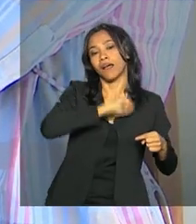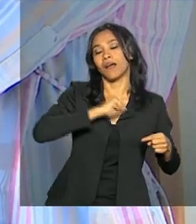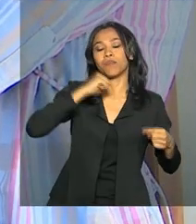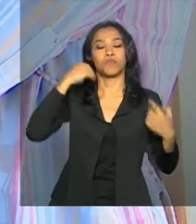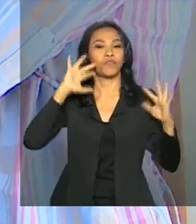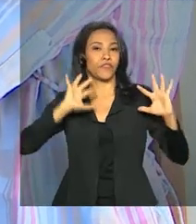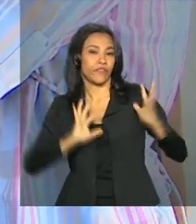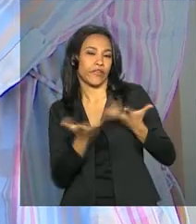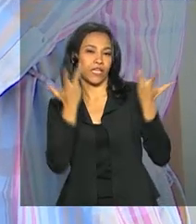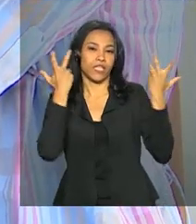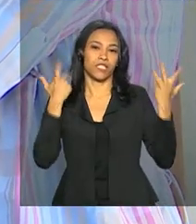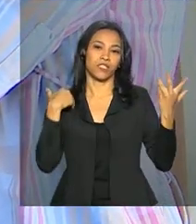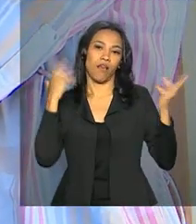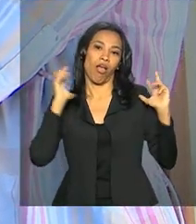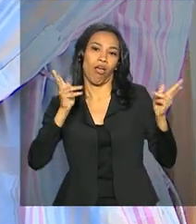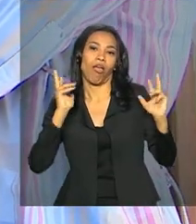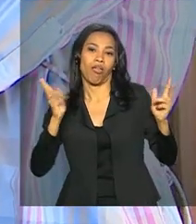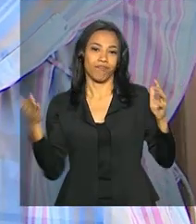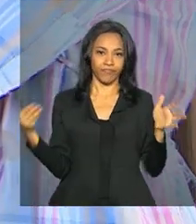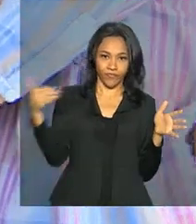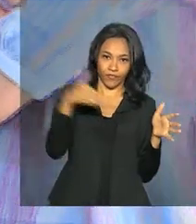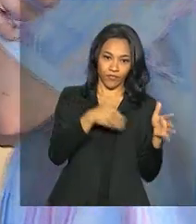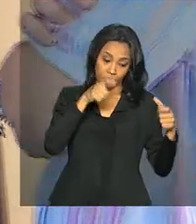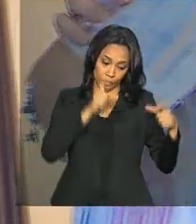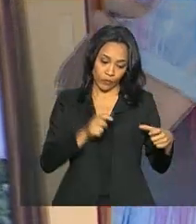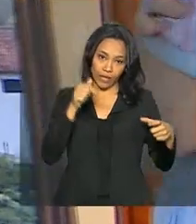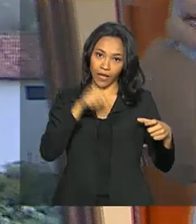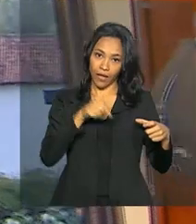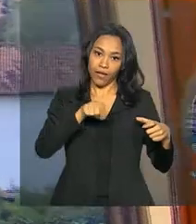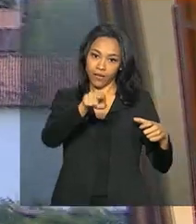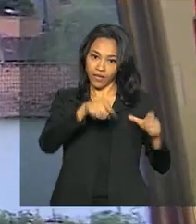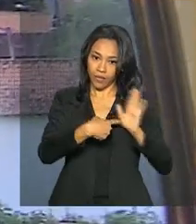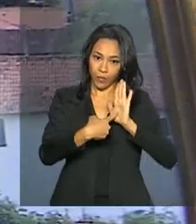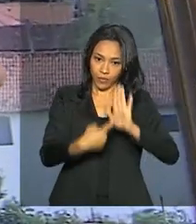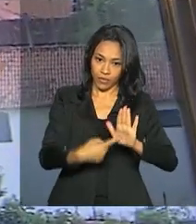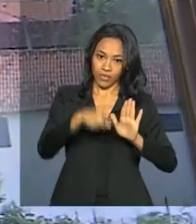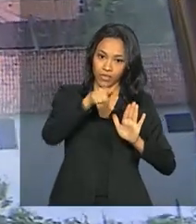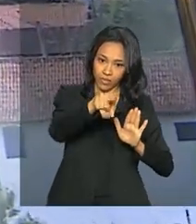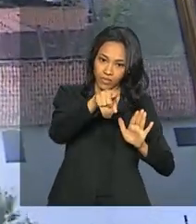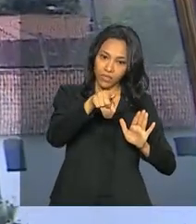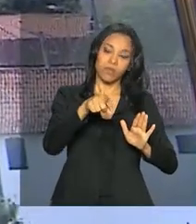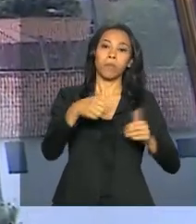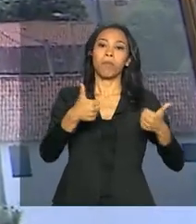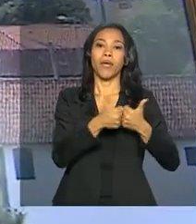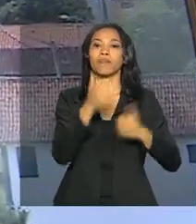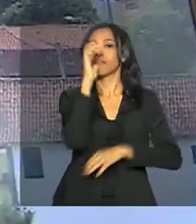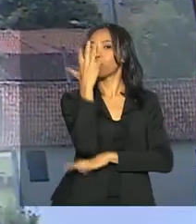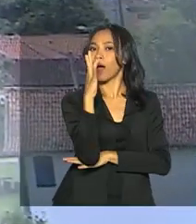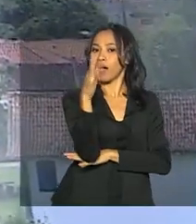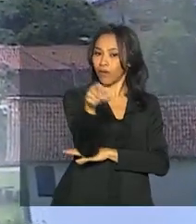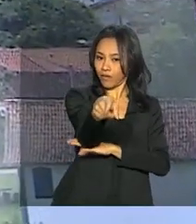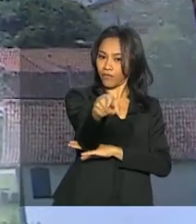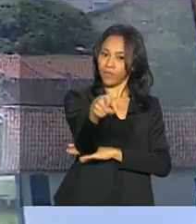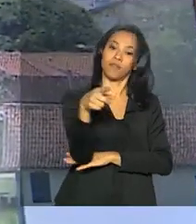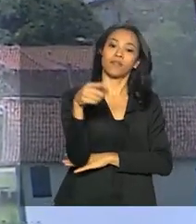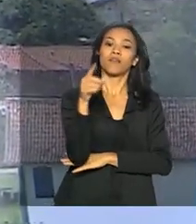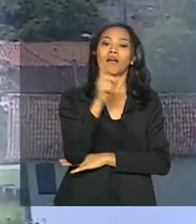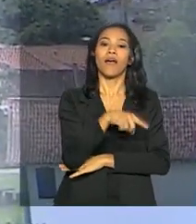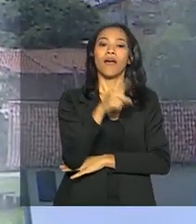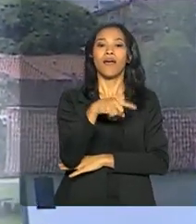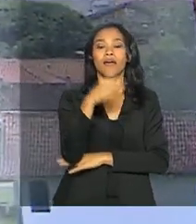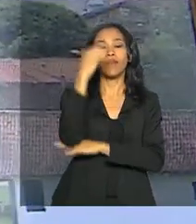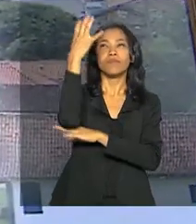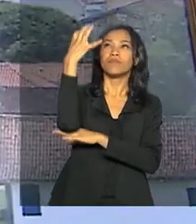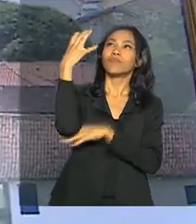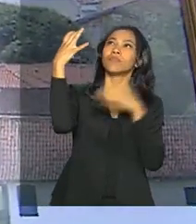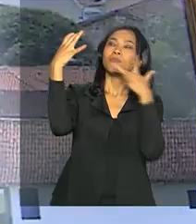festa. Toda festa é aí, o palco de cantor ficava ao lado dessa árvore. Então ela fazia parte até numa